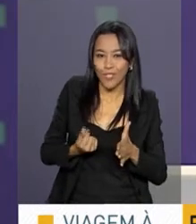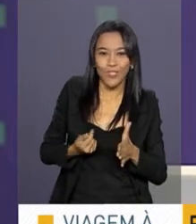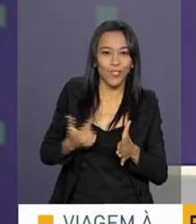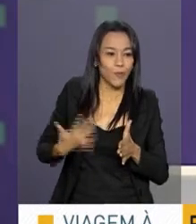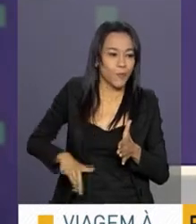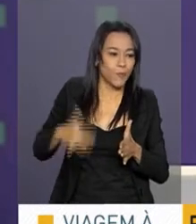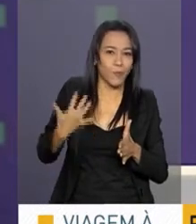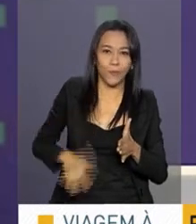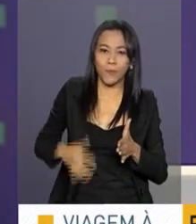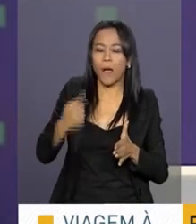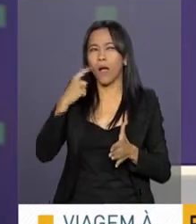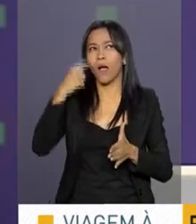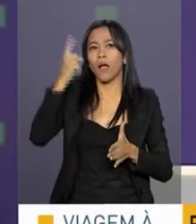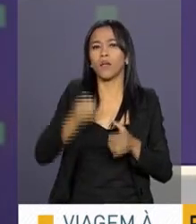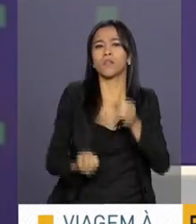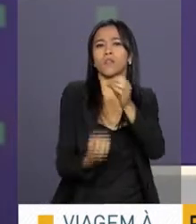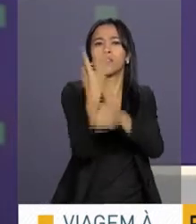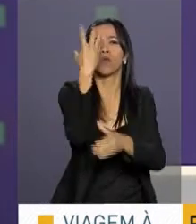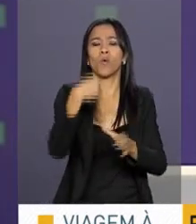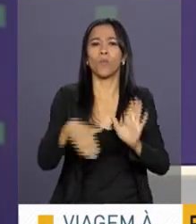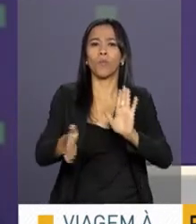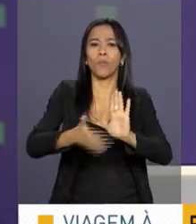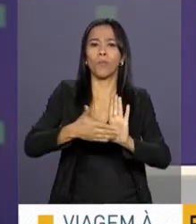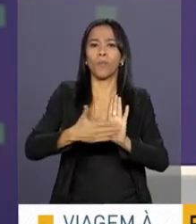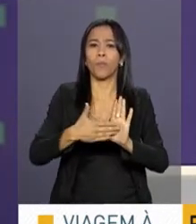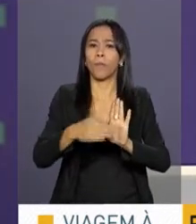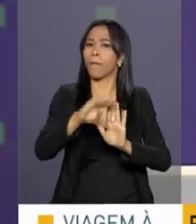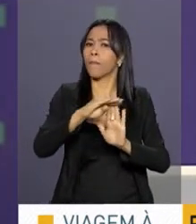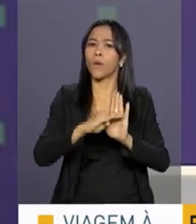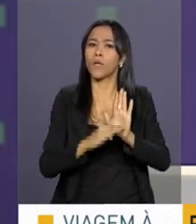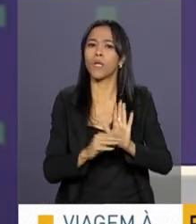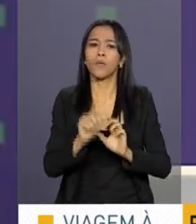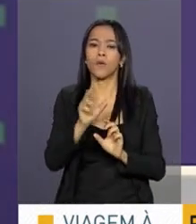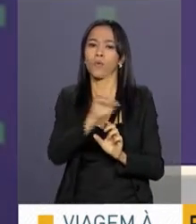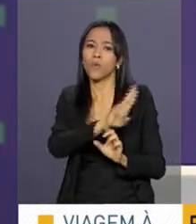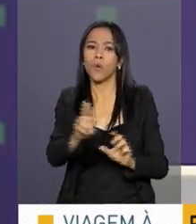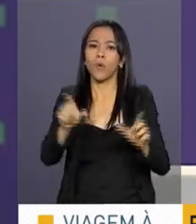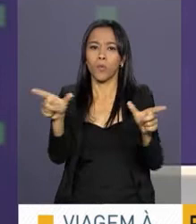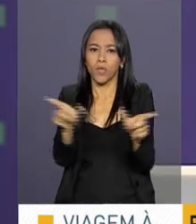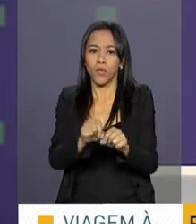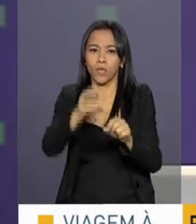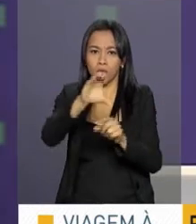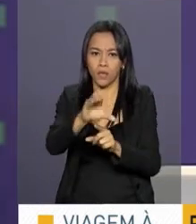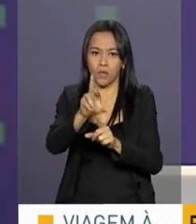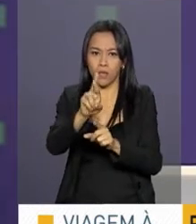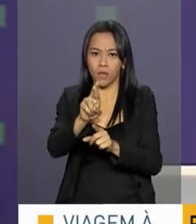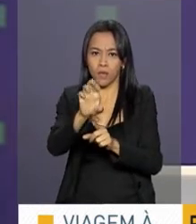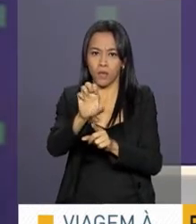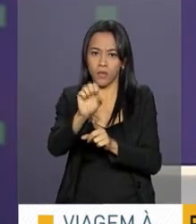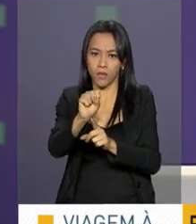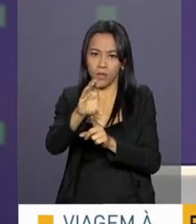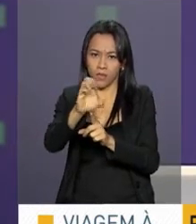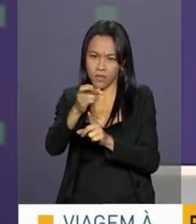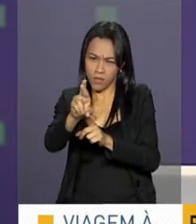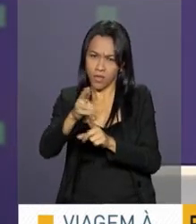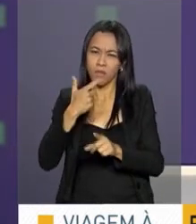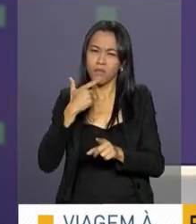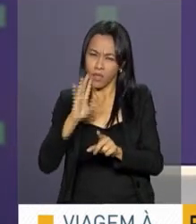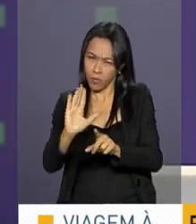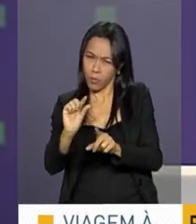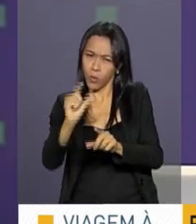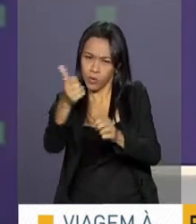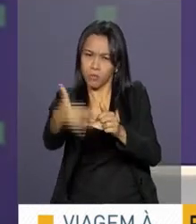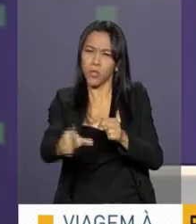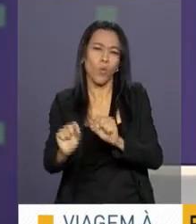público, né, criou o programa Crescer, né, que é o nosso programa de concessões. E aqui, brevemente, eu explico como é que ele